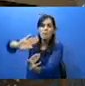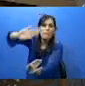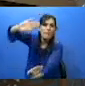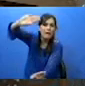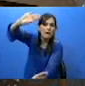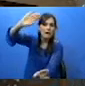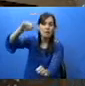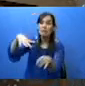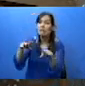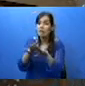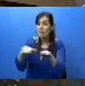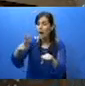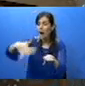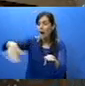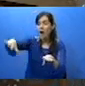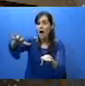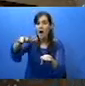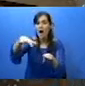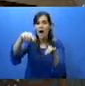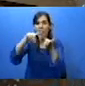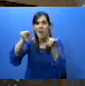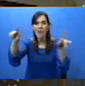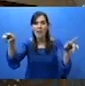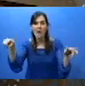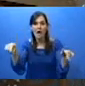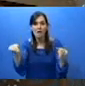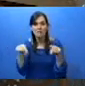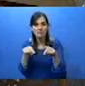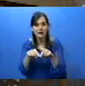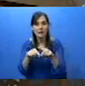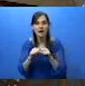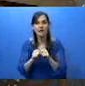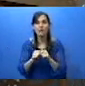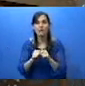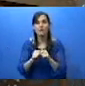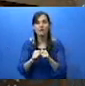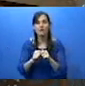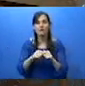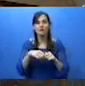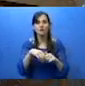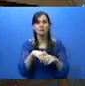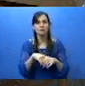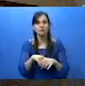de uma sala, de um quarto, se o móvel vai caber naquele ambiente,